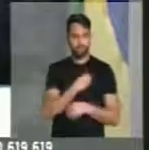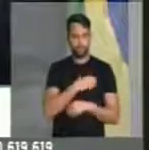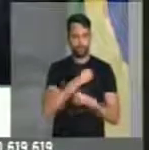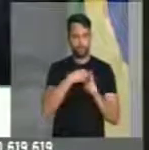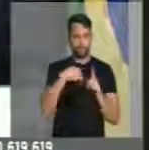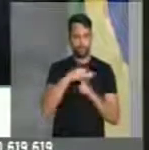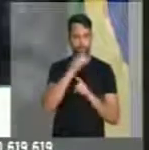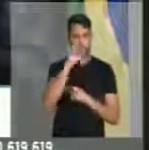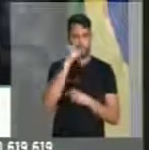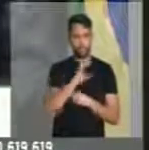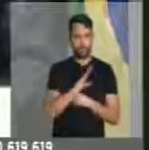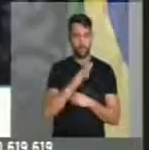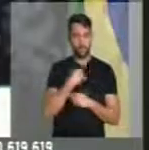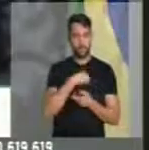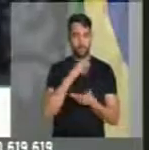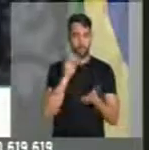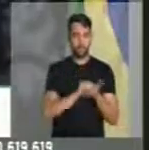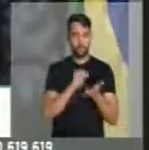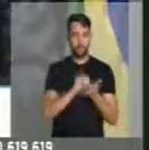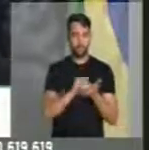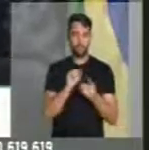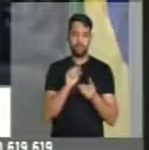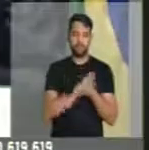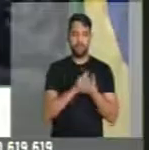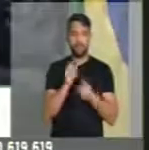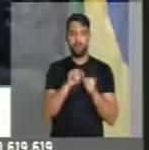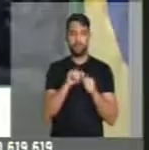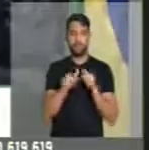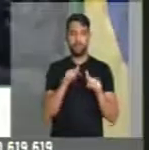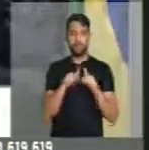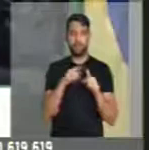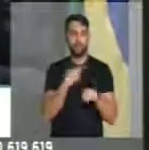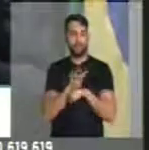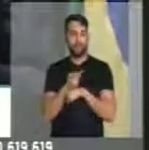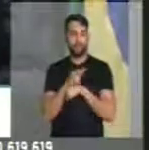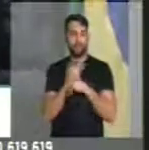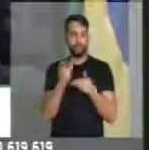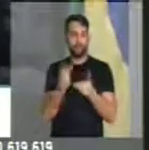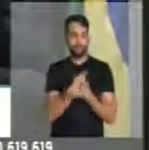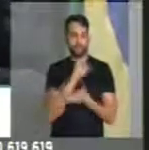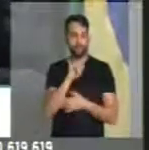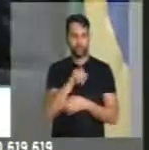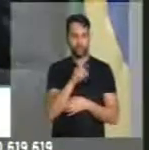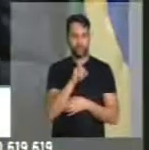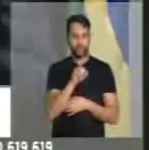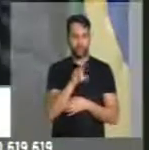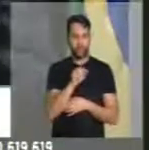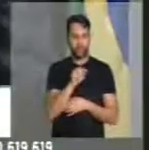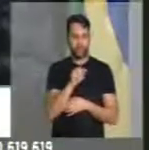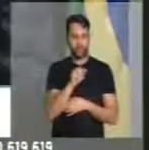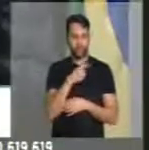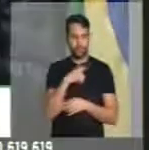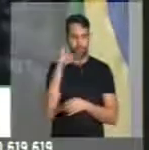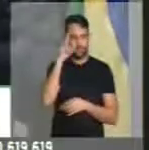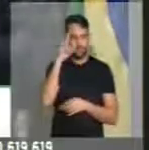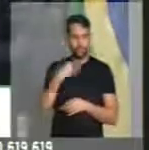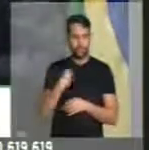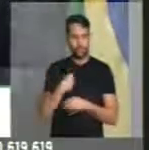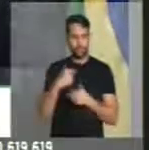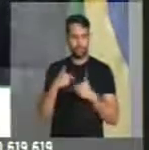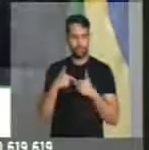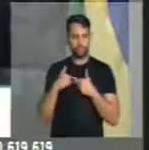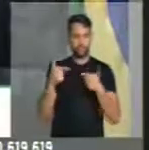socialmente é falta do que fazer. João Dória tem uma carreira de